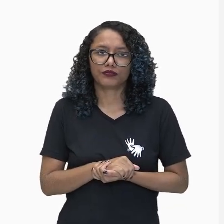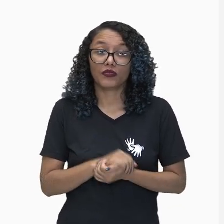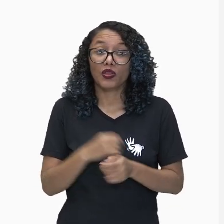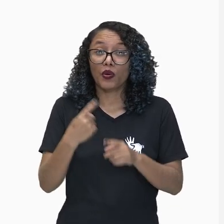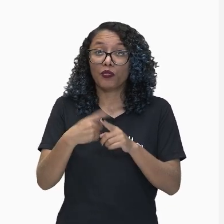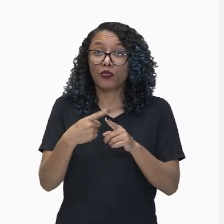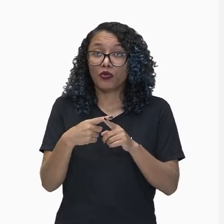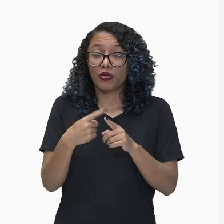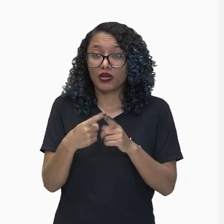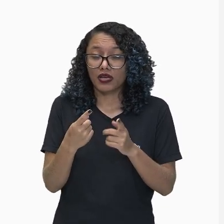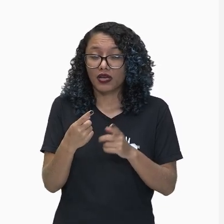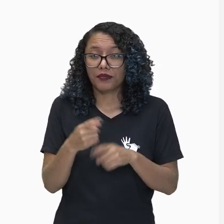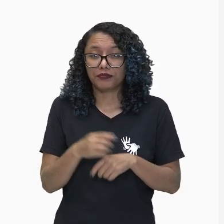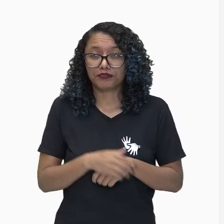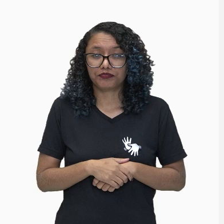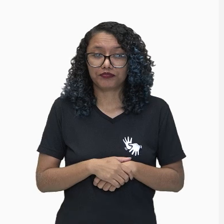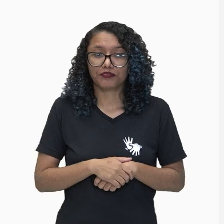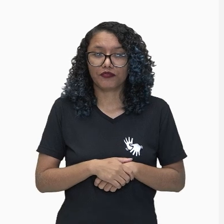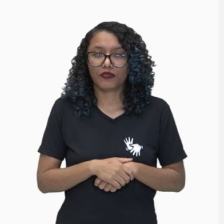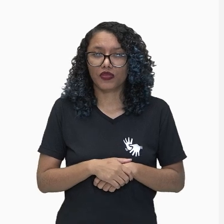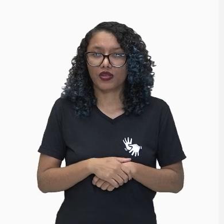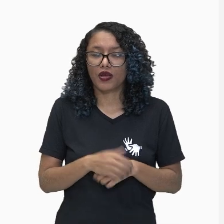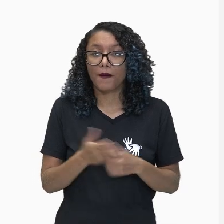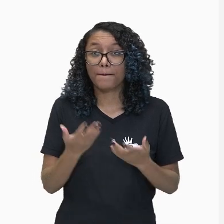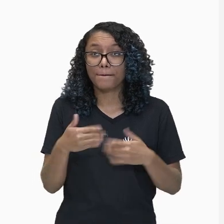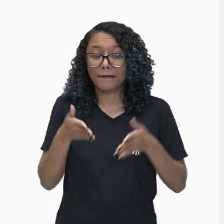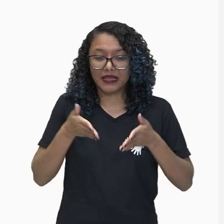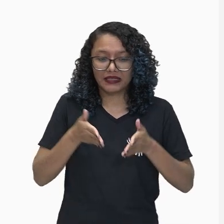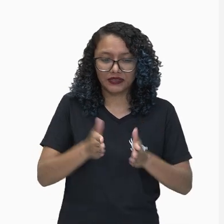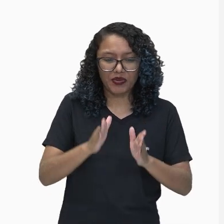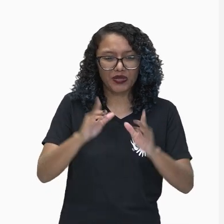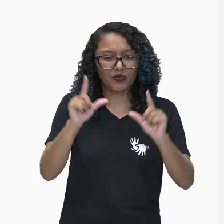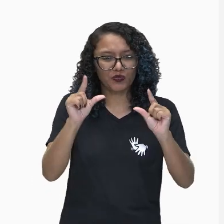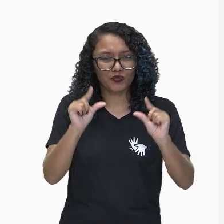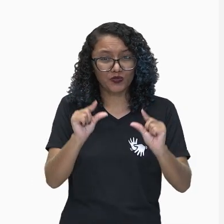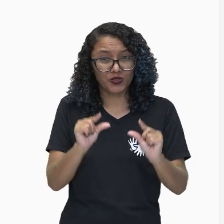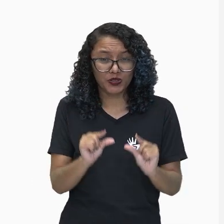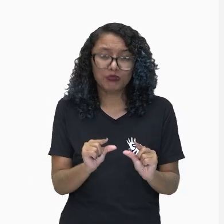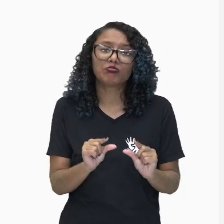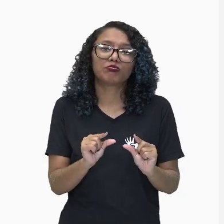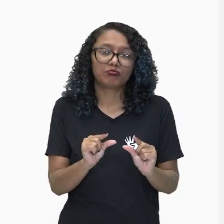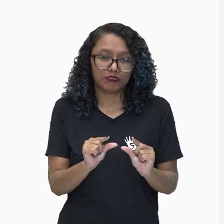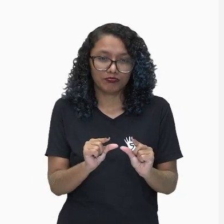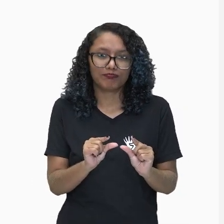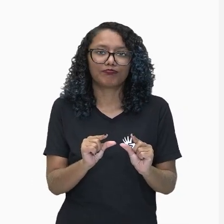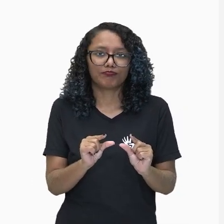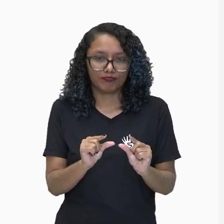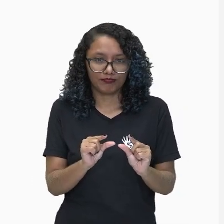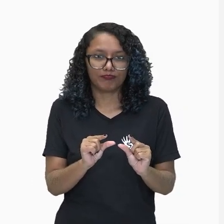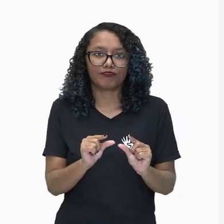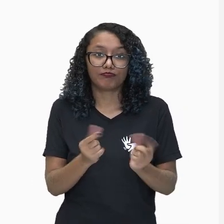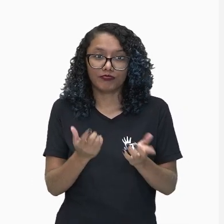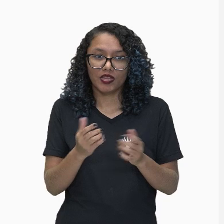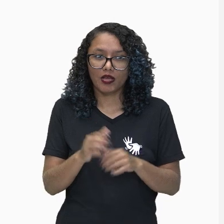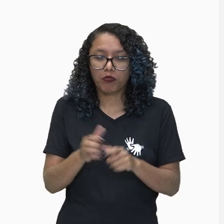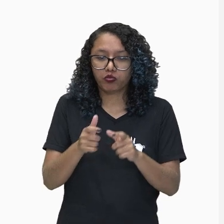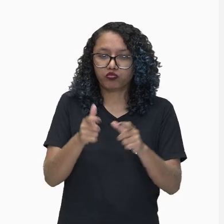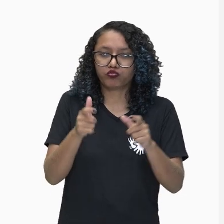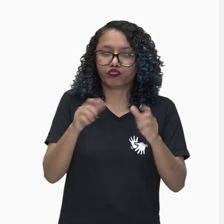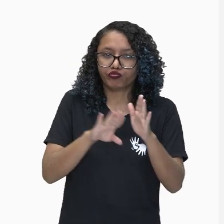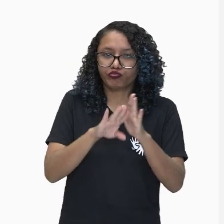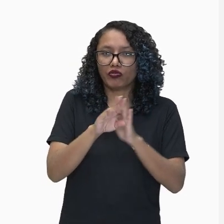diminuindo muito a quantidade de pessoas que está nascendo, tá? Então, esse crescimento vegetativo europeu, hoje em dia,